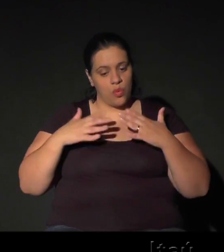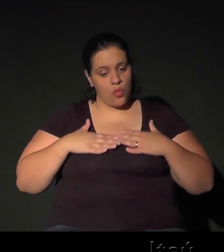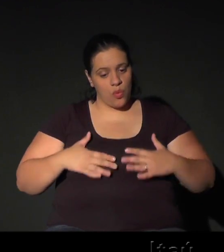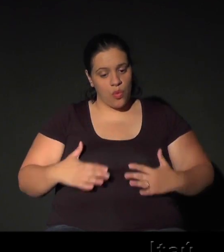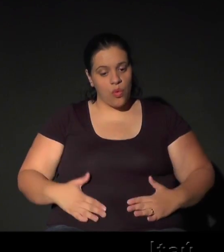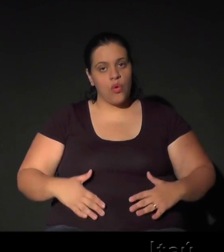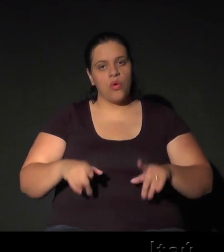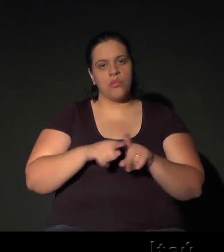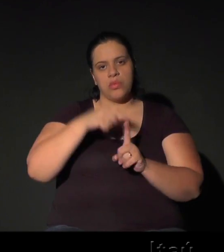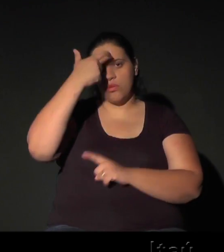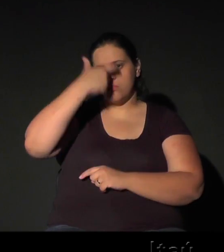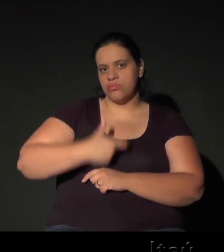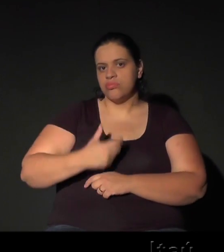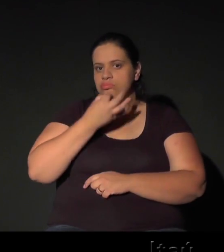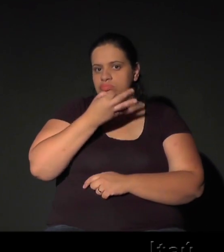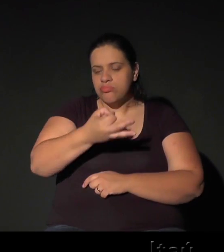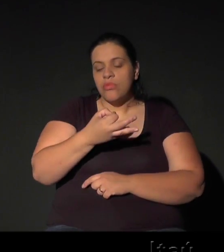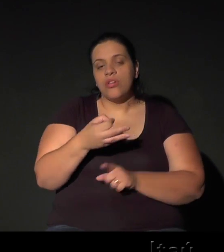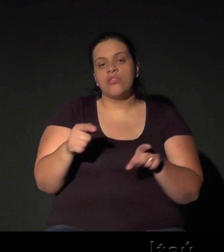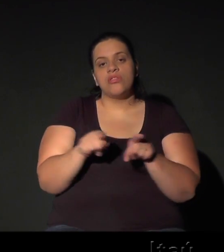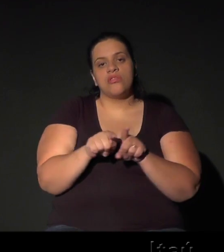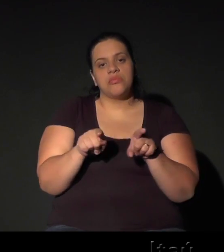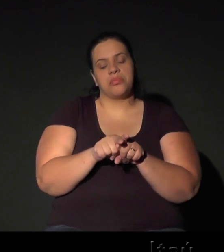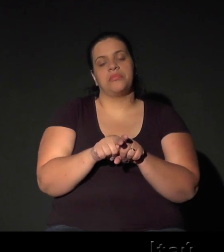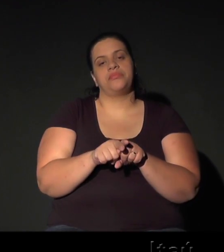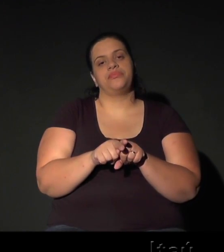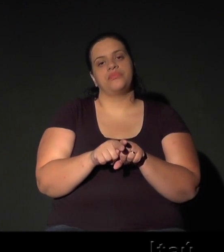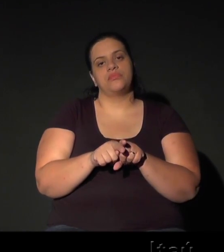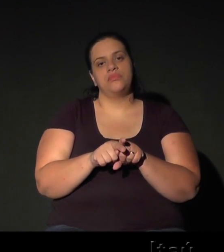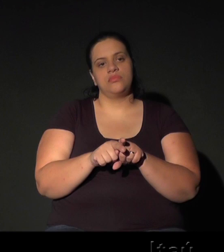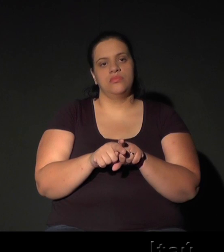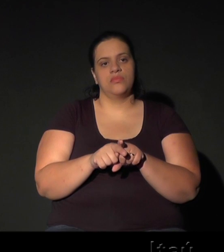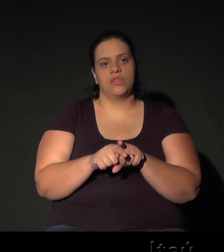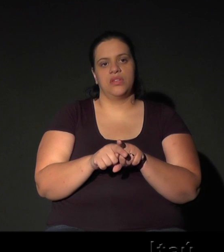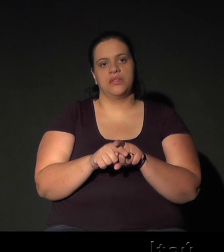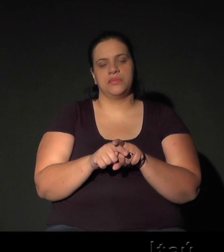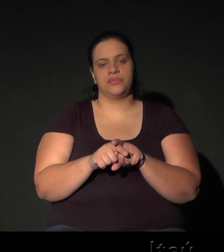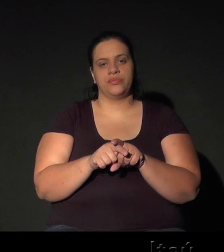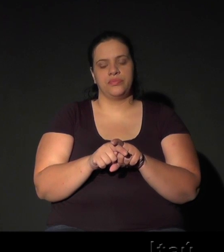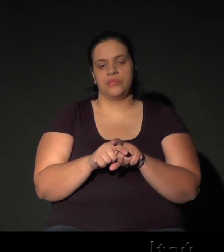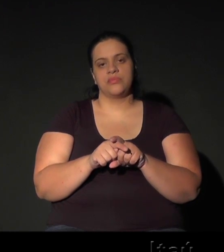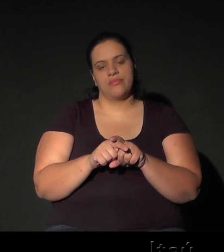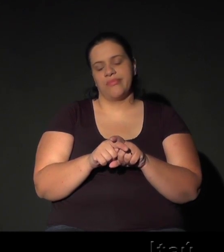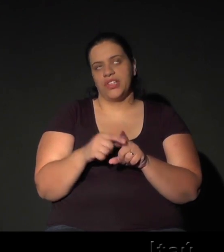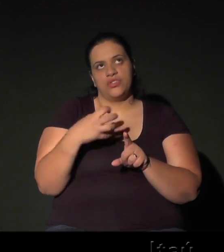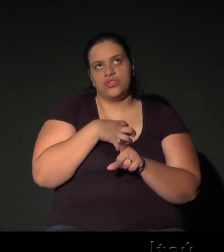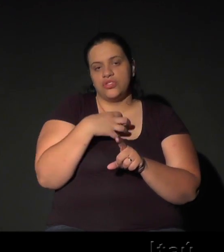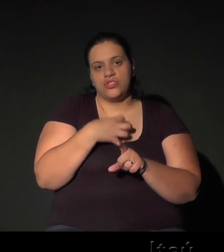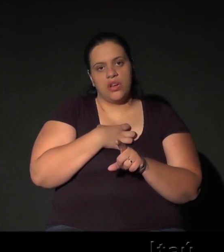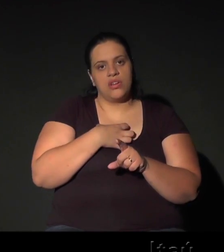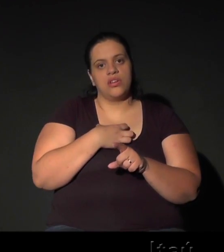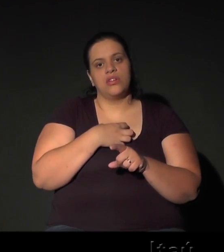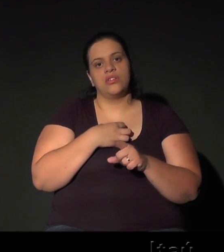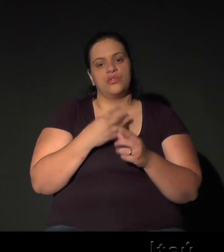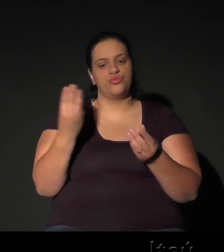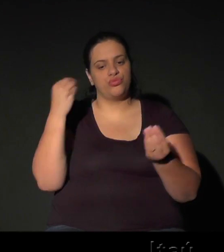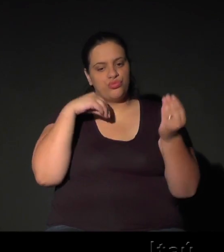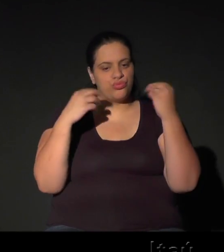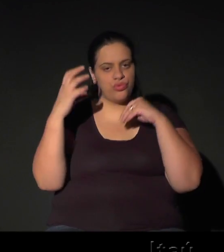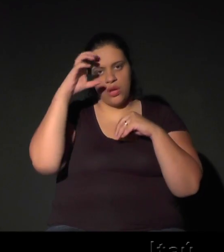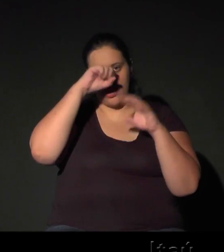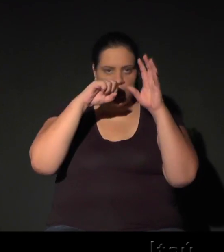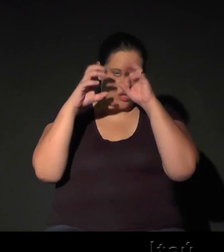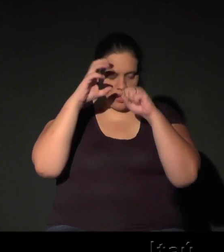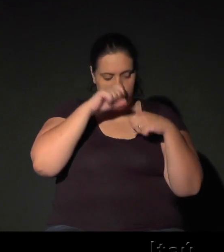com posicionamento né e de eh eh né e de uma e de uma formação inclusive